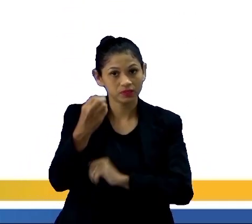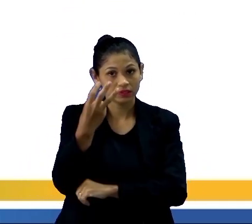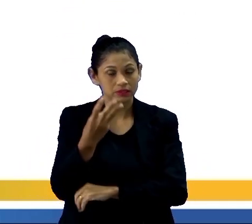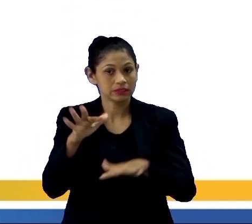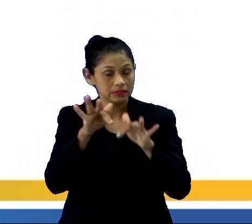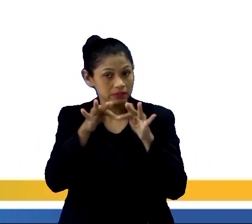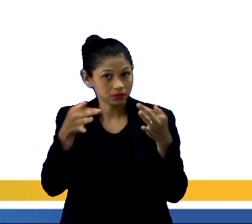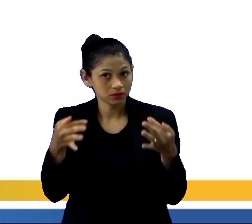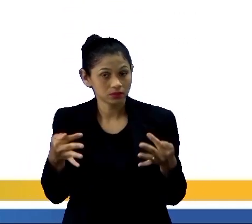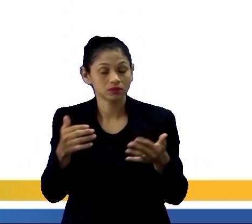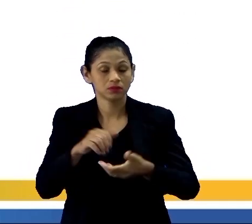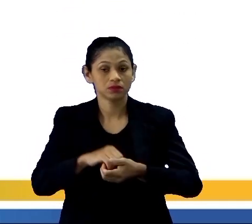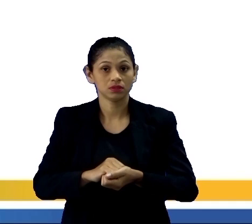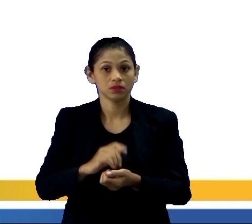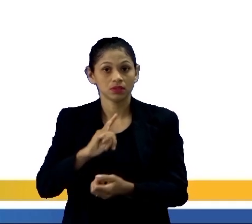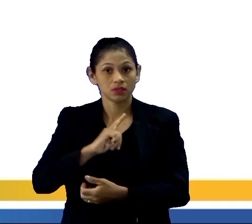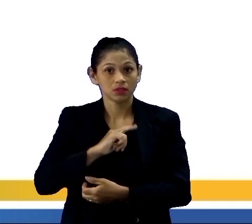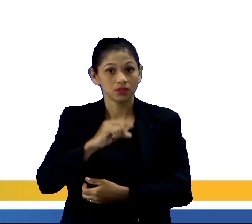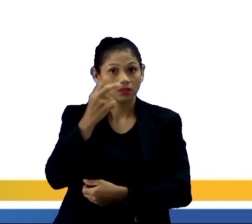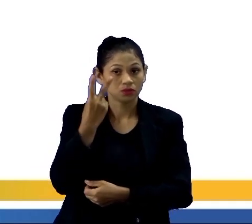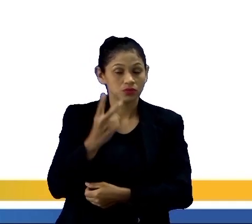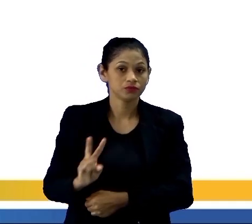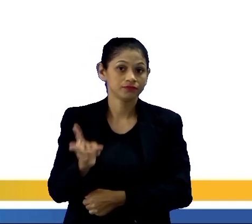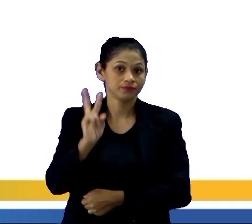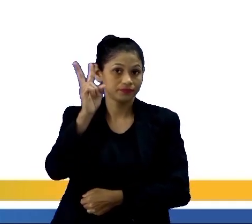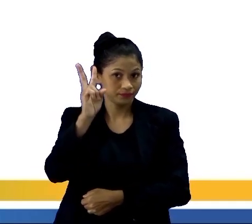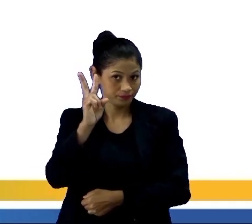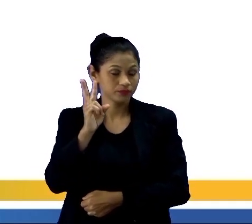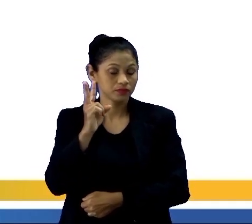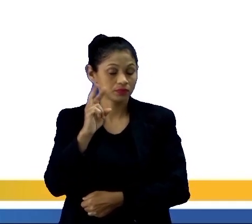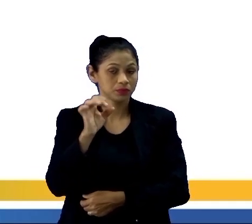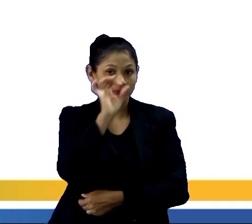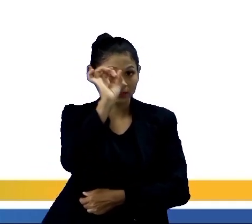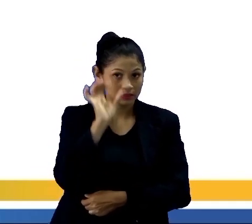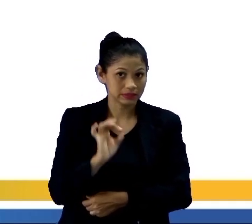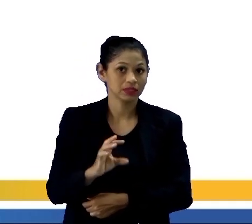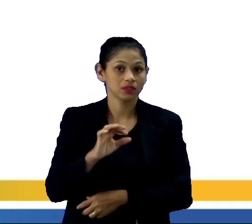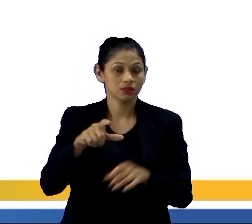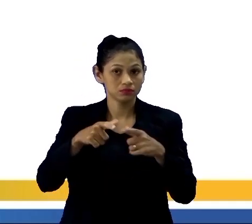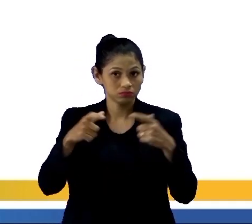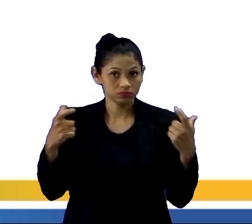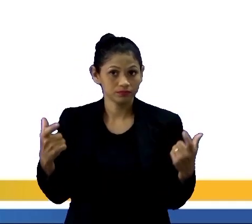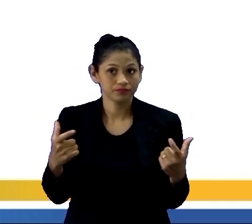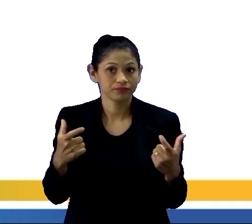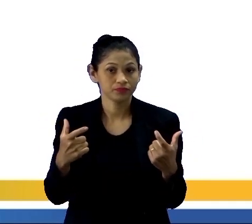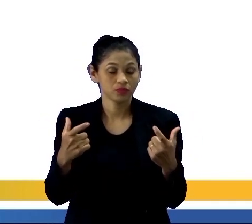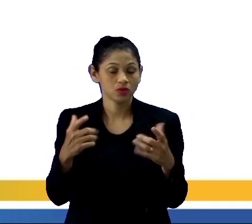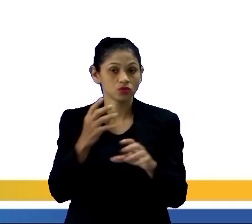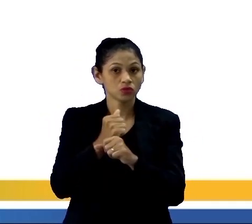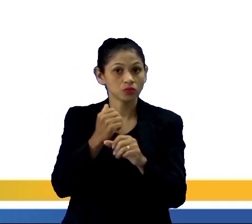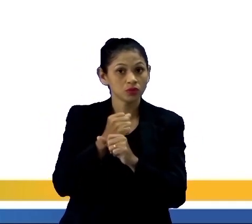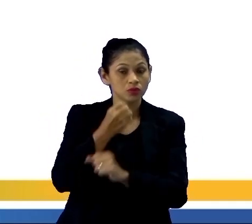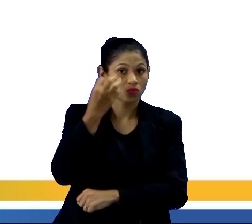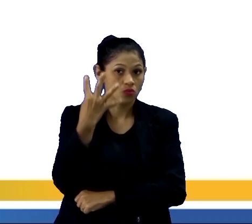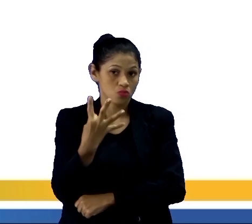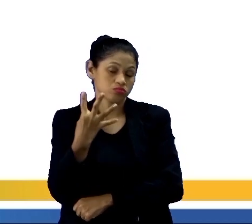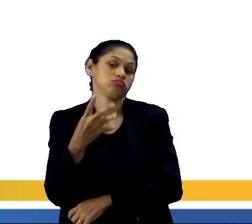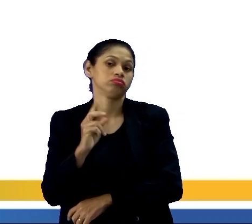simples, teremos 2 valores para cada grandeza, totalizando 4 valores.